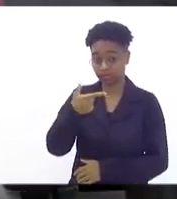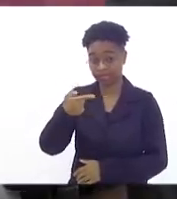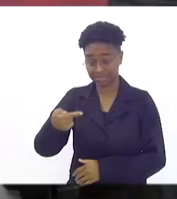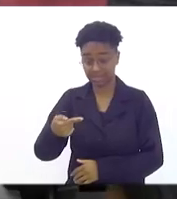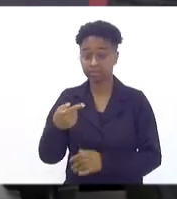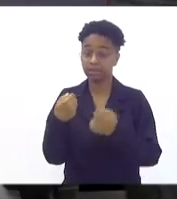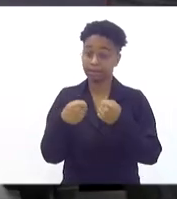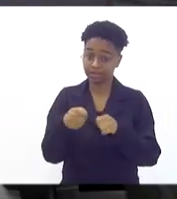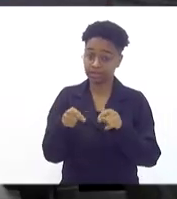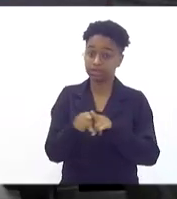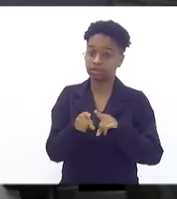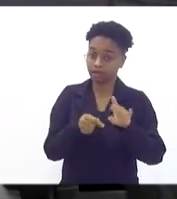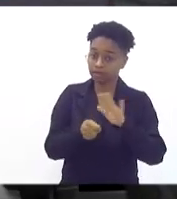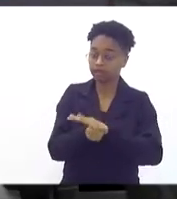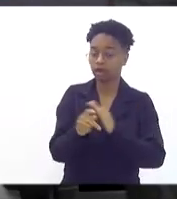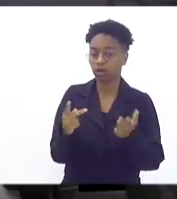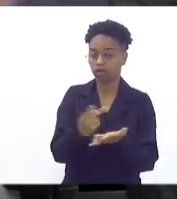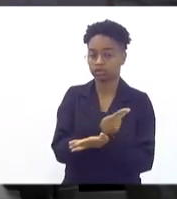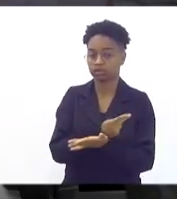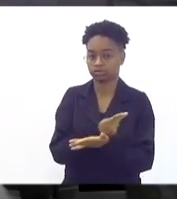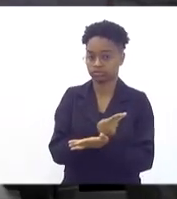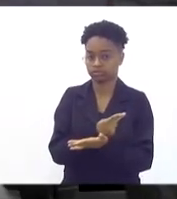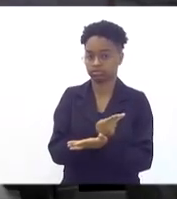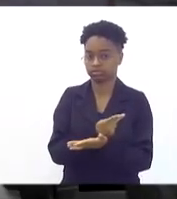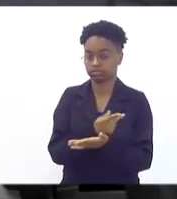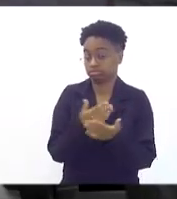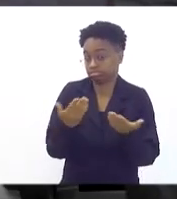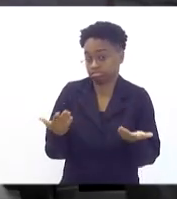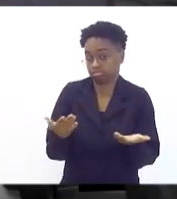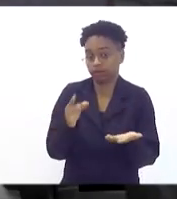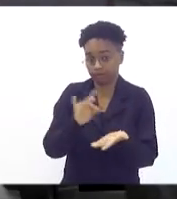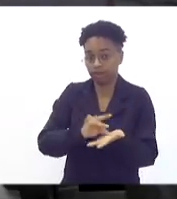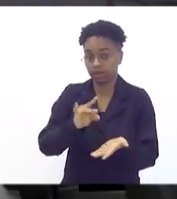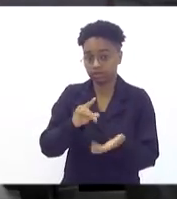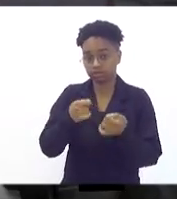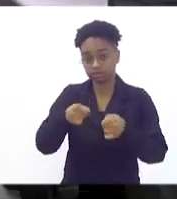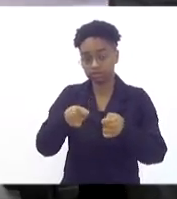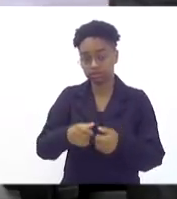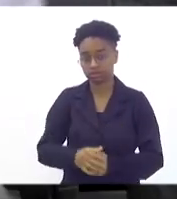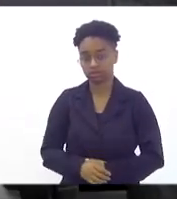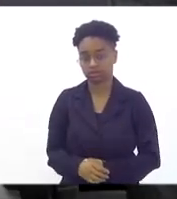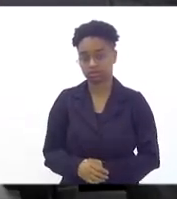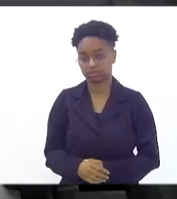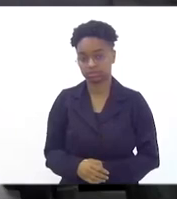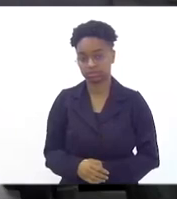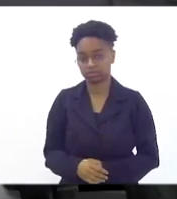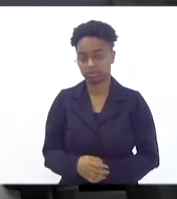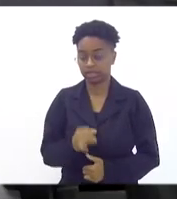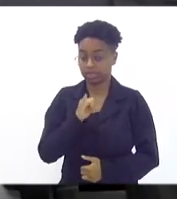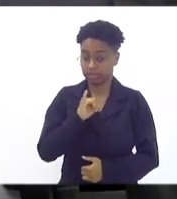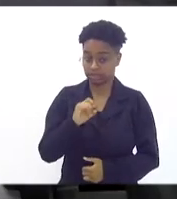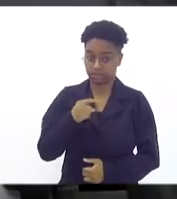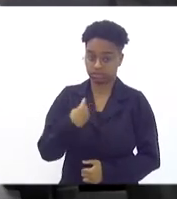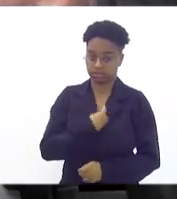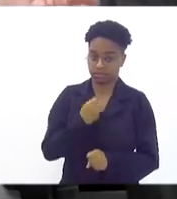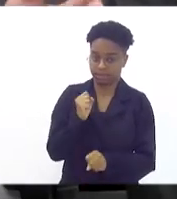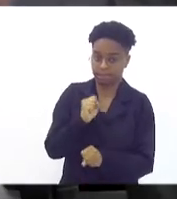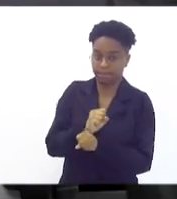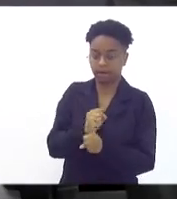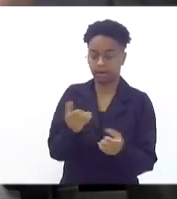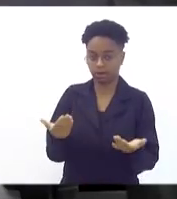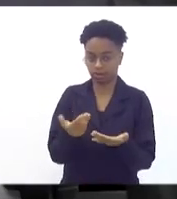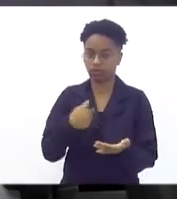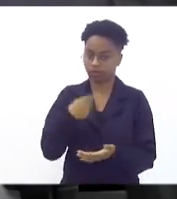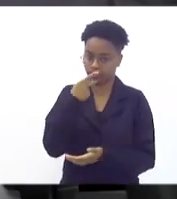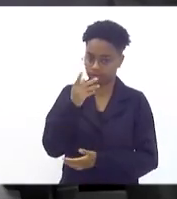ser feitos também investimentos isso é um fato se nós pararmos aqui isso eu já